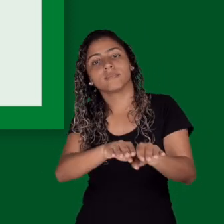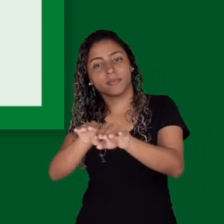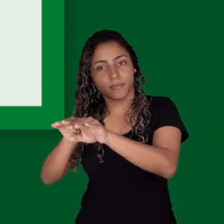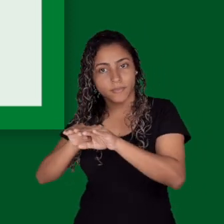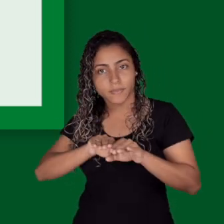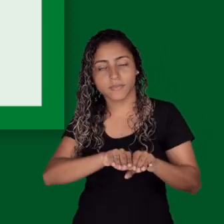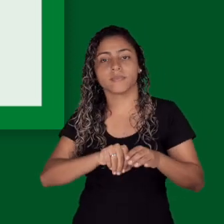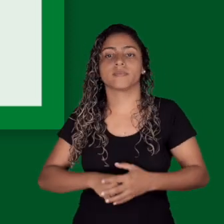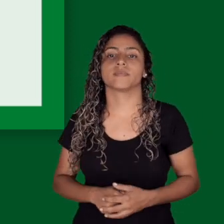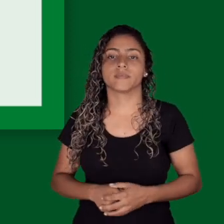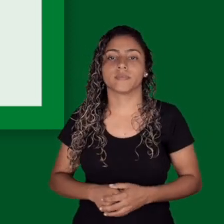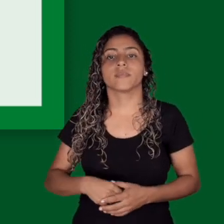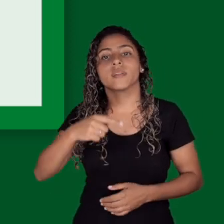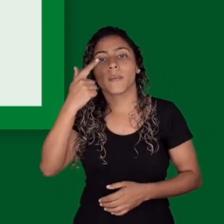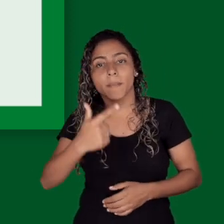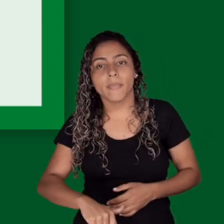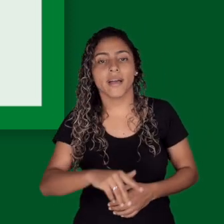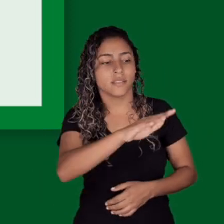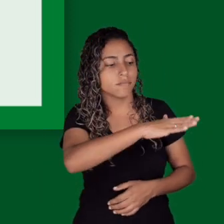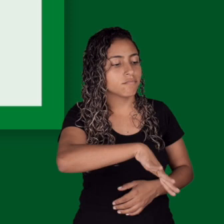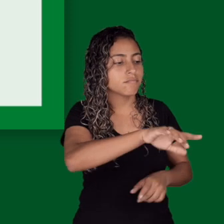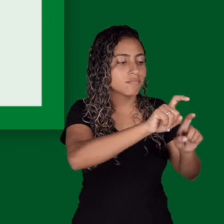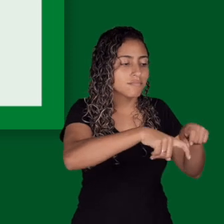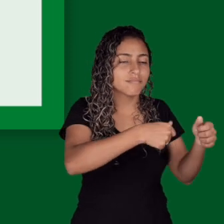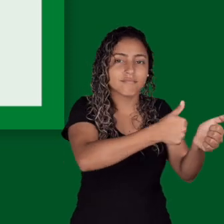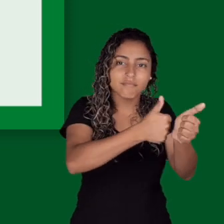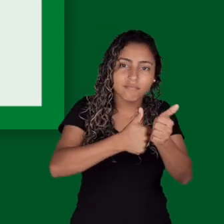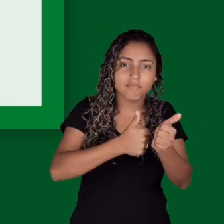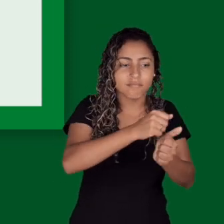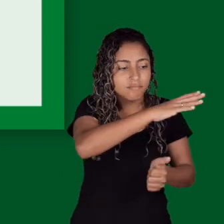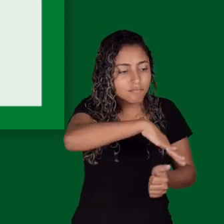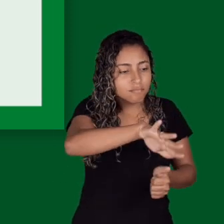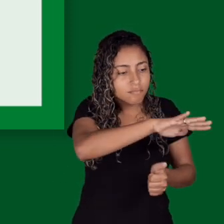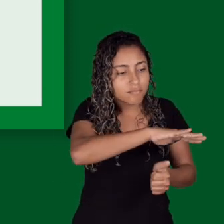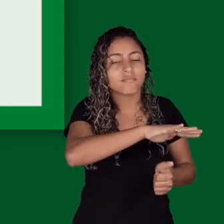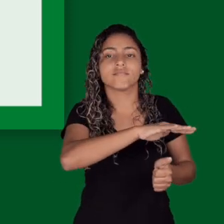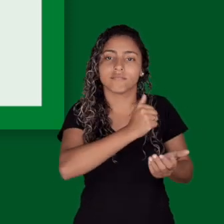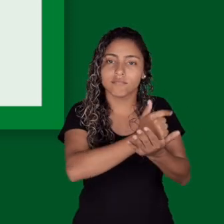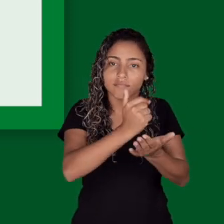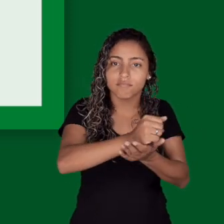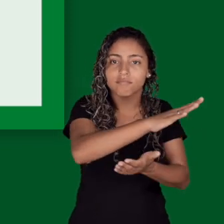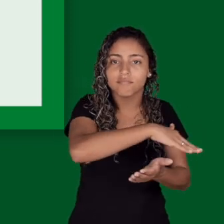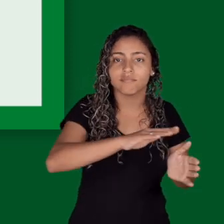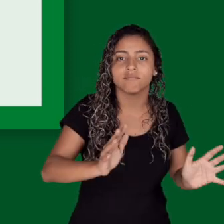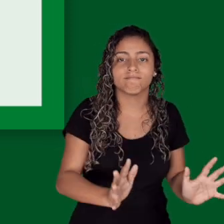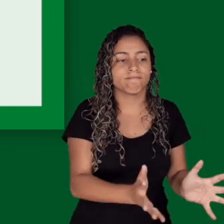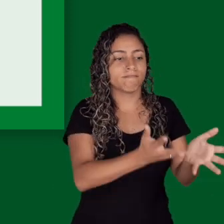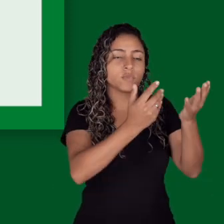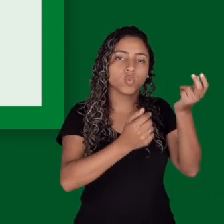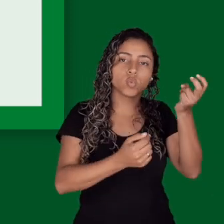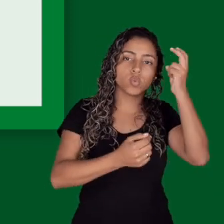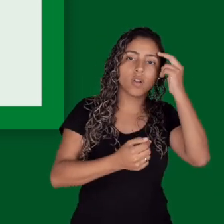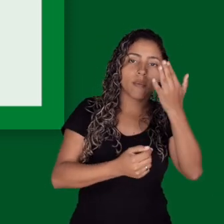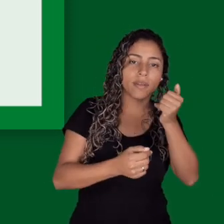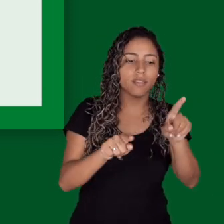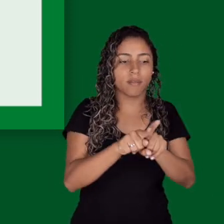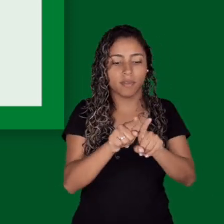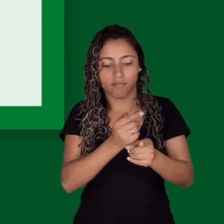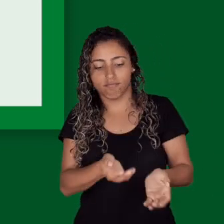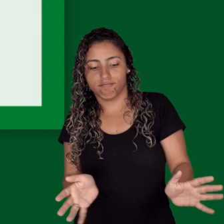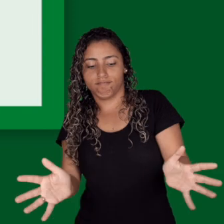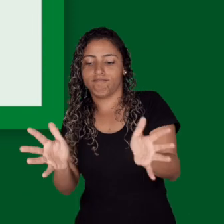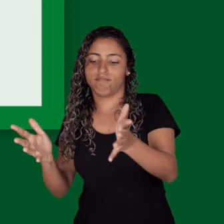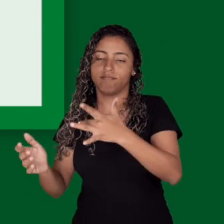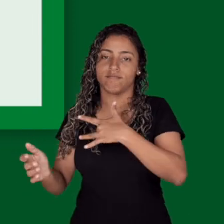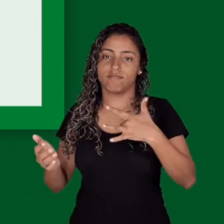especiais. E promover a oferta de alimentos locais, respeitando a vocação agrícola da região, fortalecendo dessa forma a cultura alimentar e os hábitos